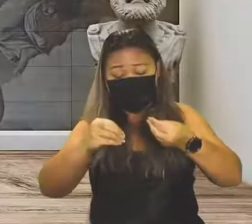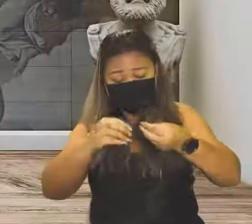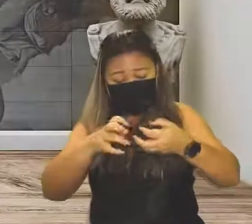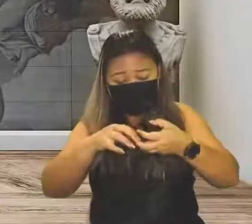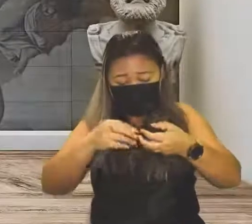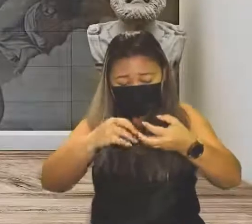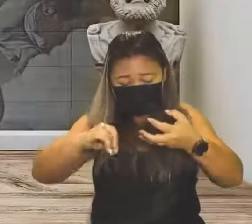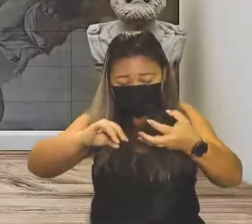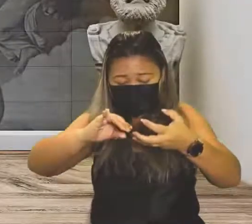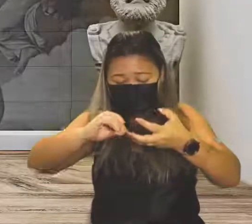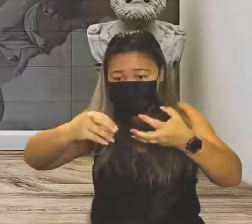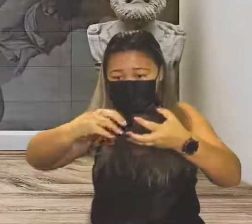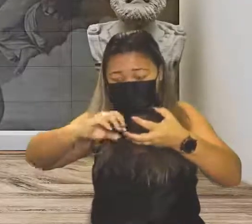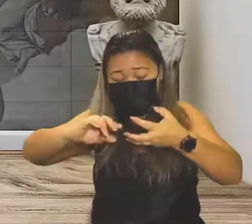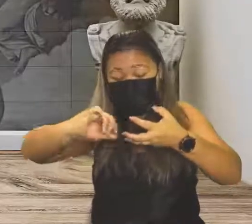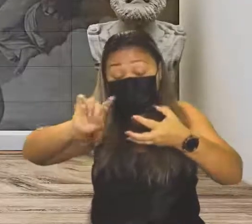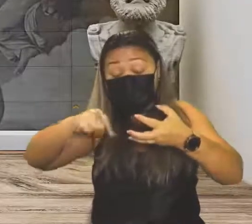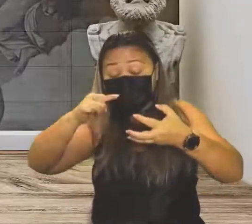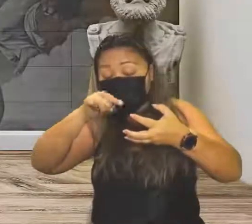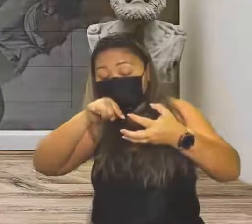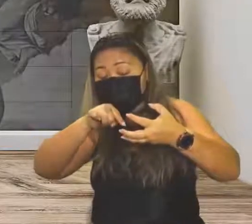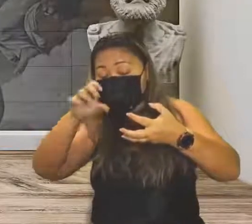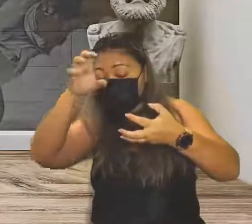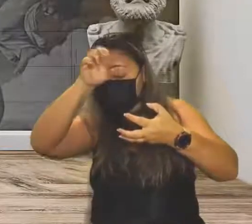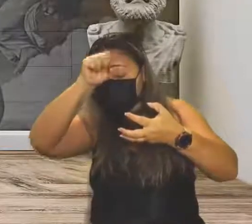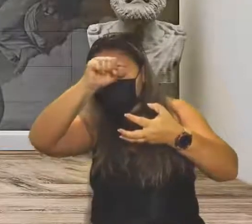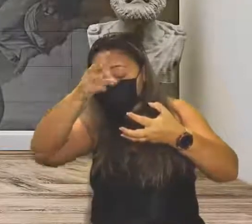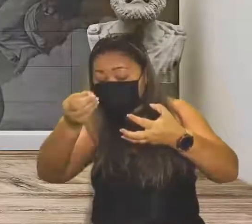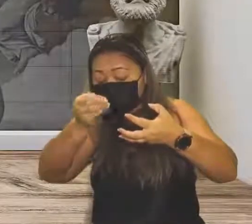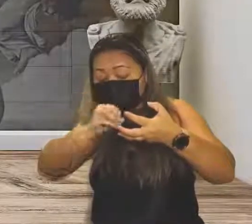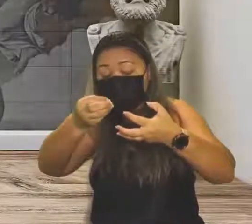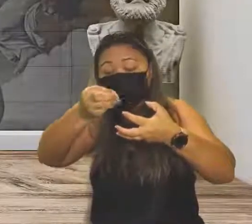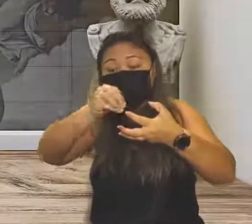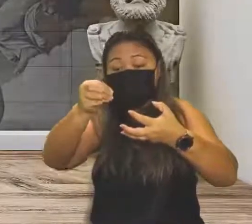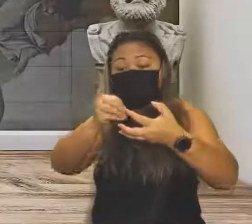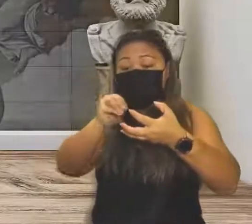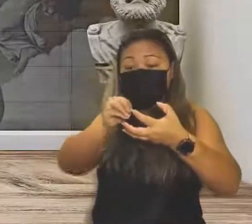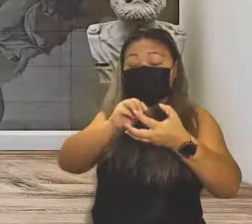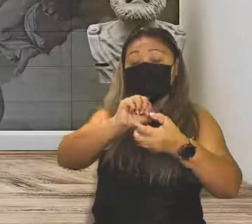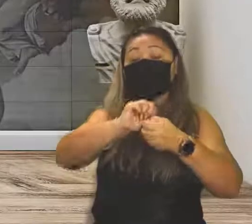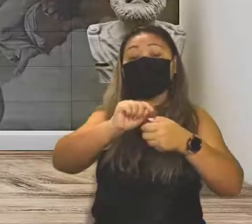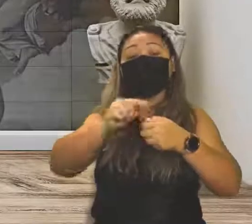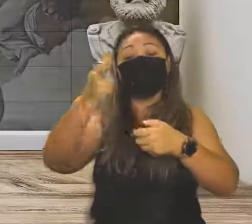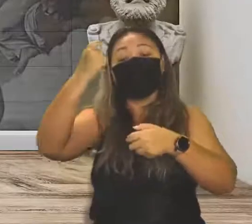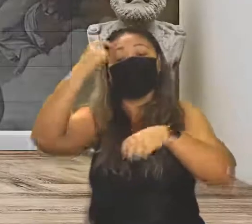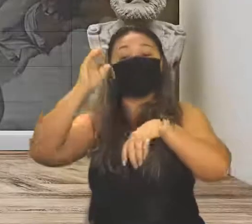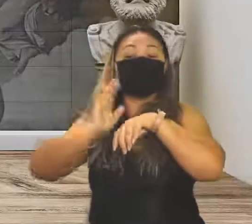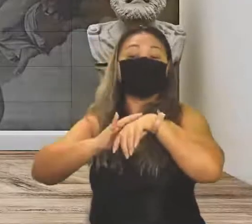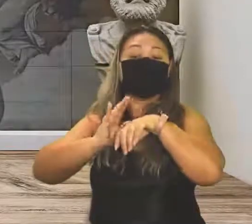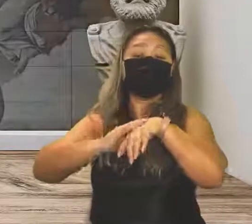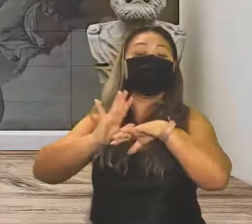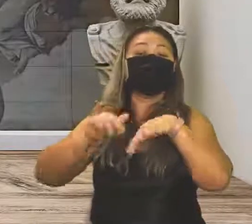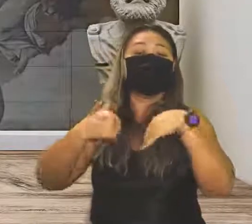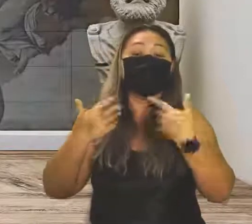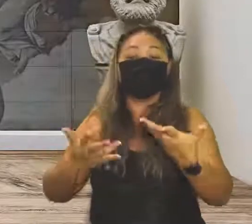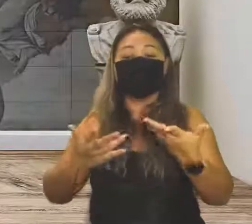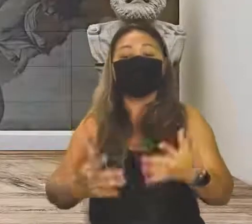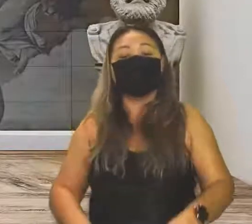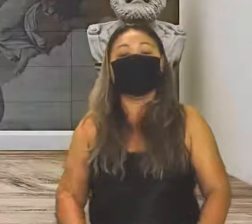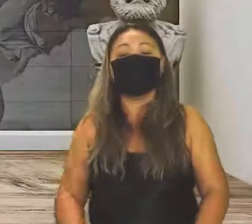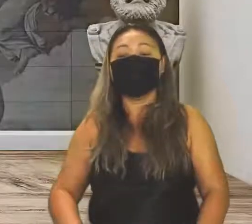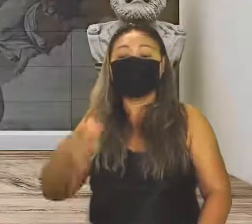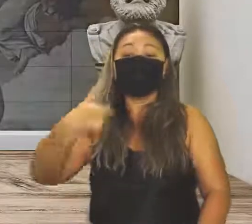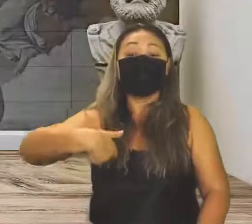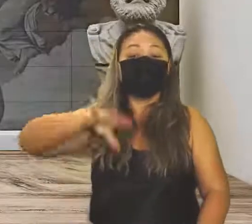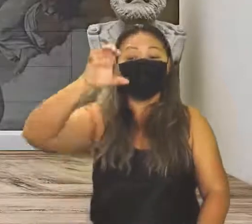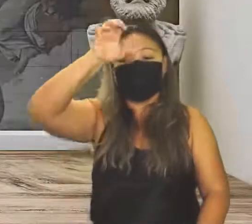aparelho, mas com o intuito de aprender e produzir, querer montar outro. Ele tem ideias na mente, querendo